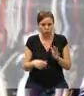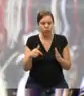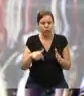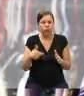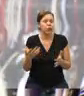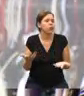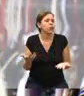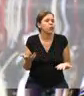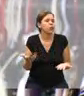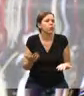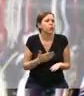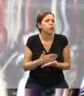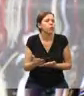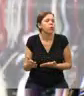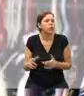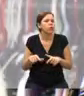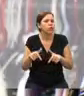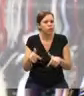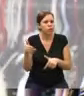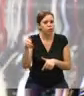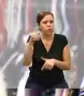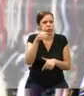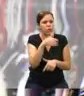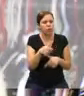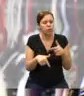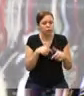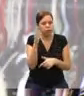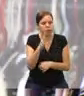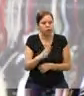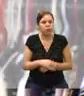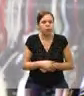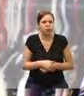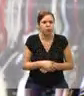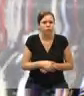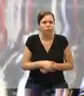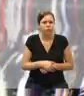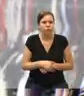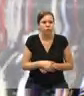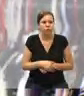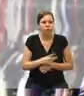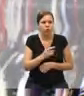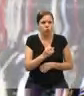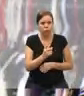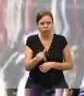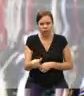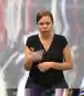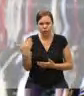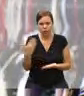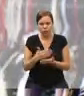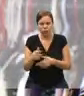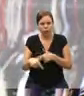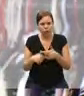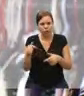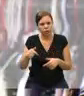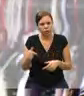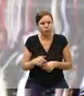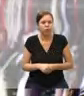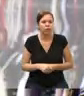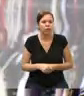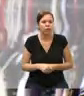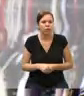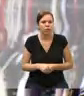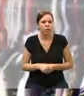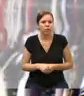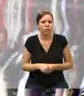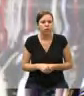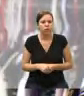Fronteiras começou a atuar também aqui em solo brasileiro desde 2017. Nós começamos a atuar lá em Boa